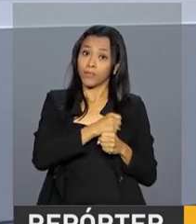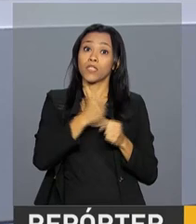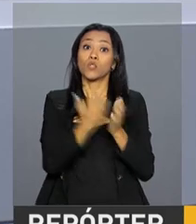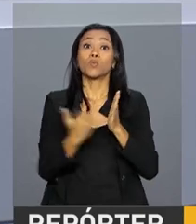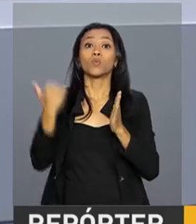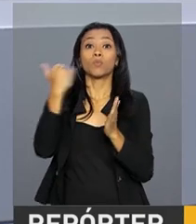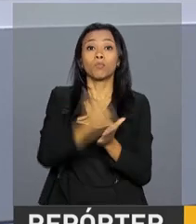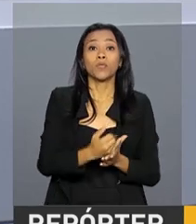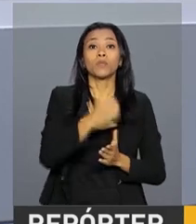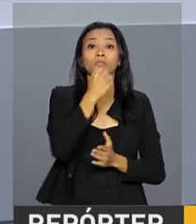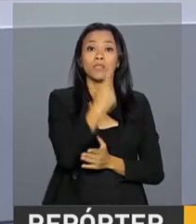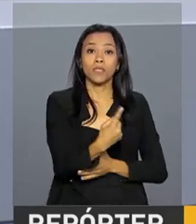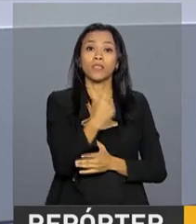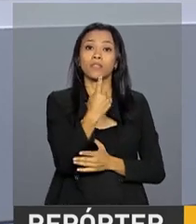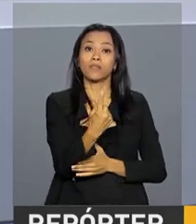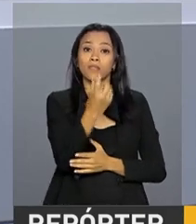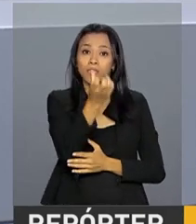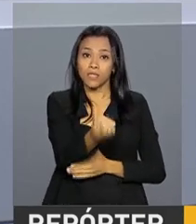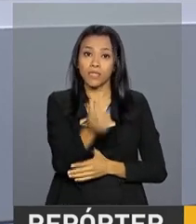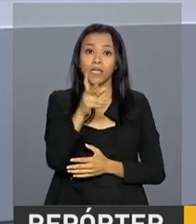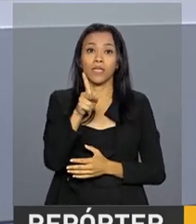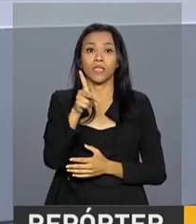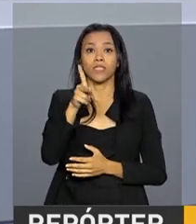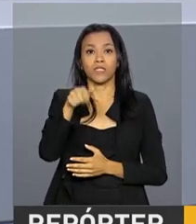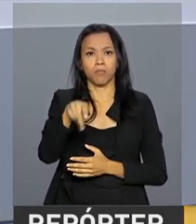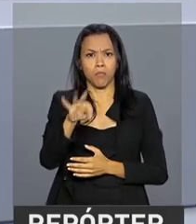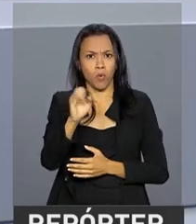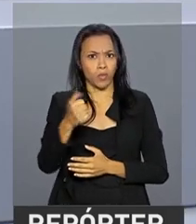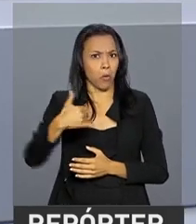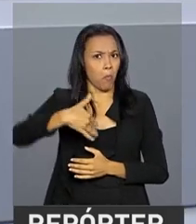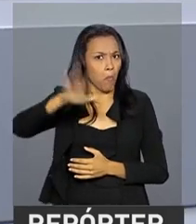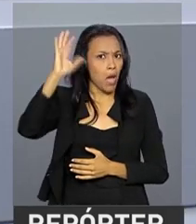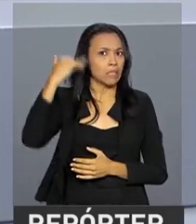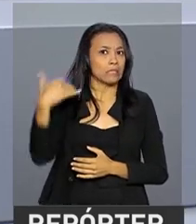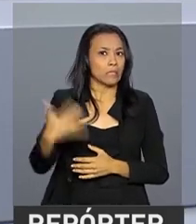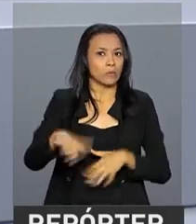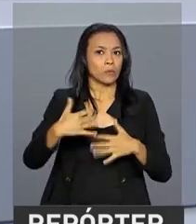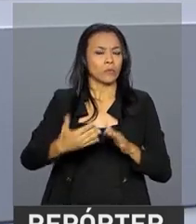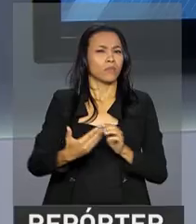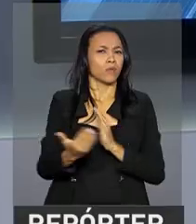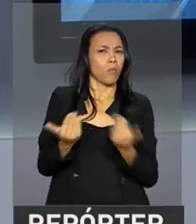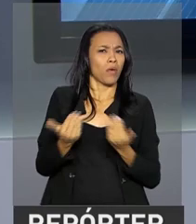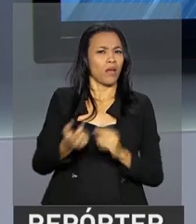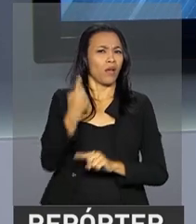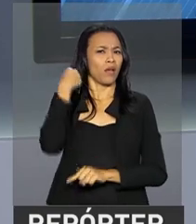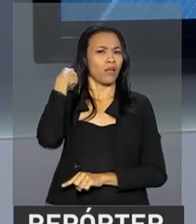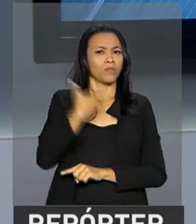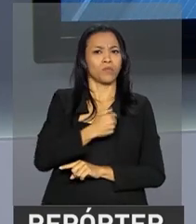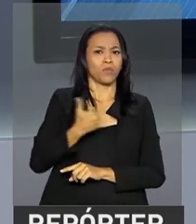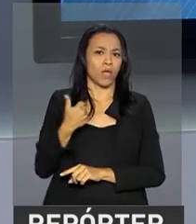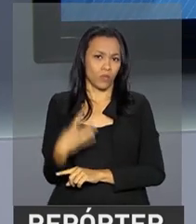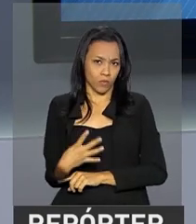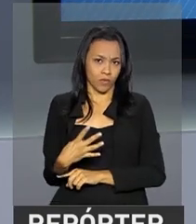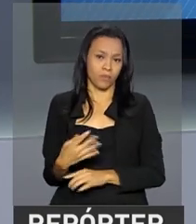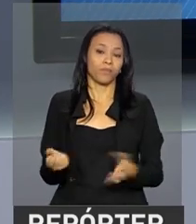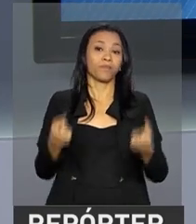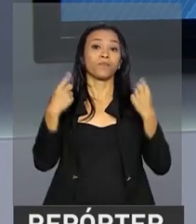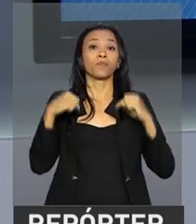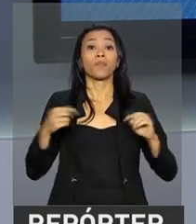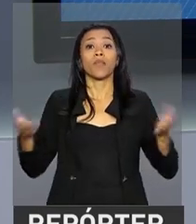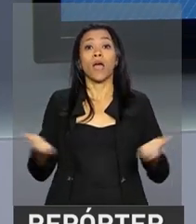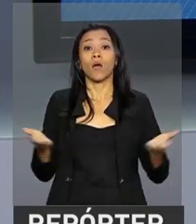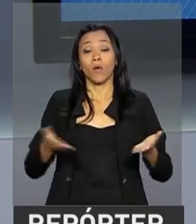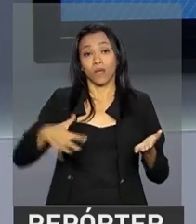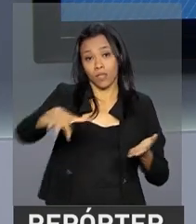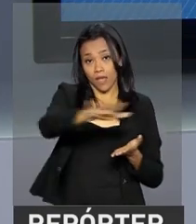116 pontos é o maior nível desde o primeiro trimestre de 2014 sobre o mercado farmacêutico